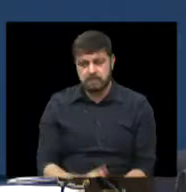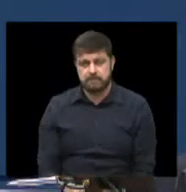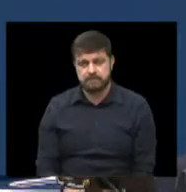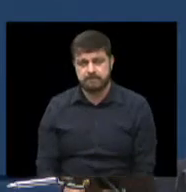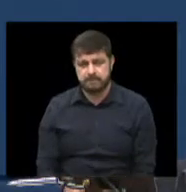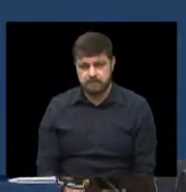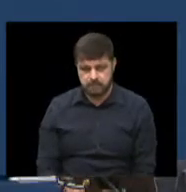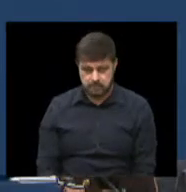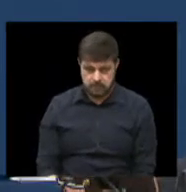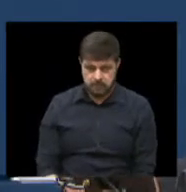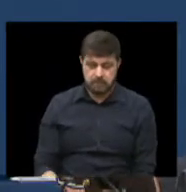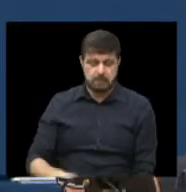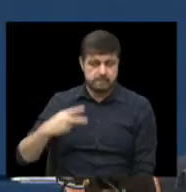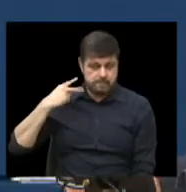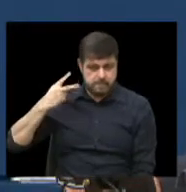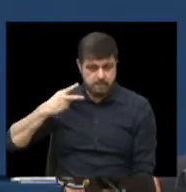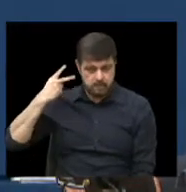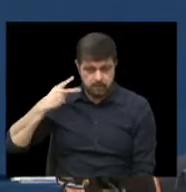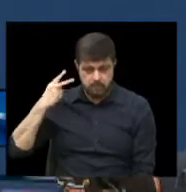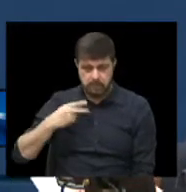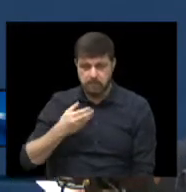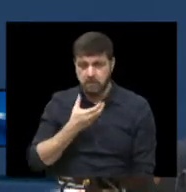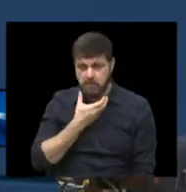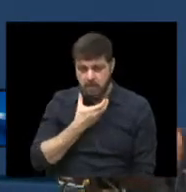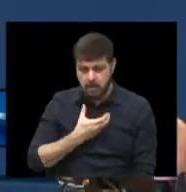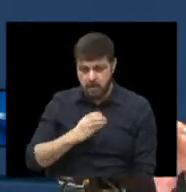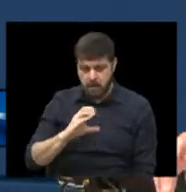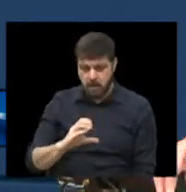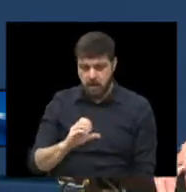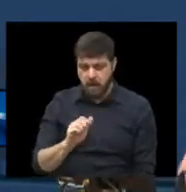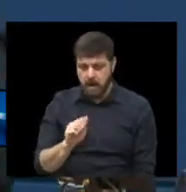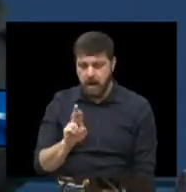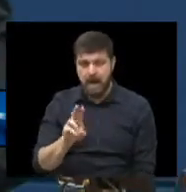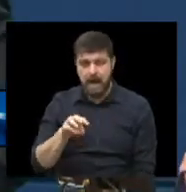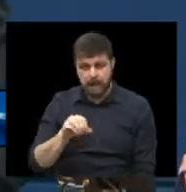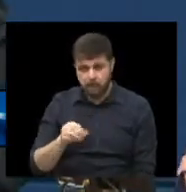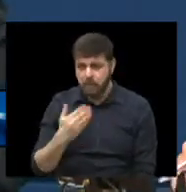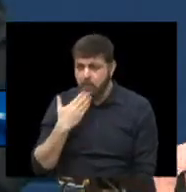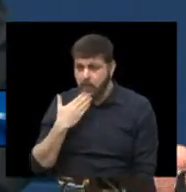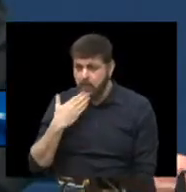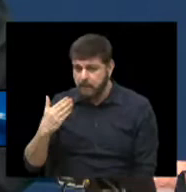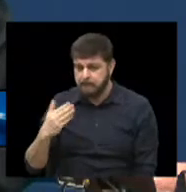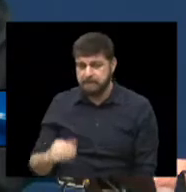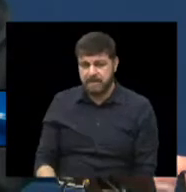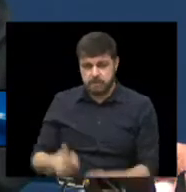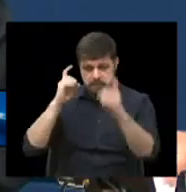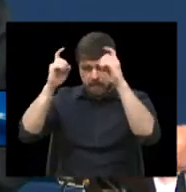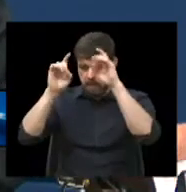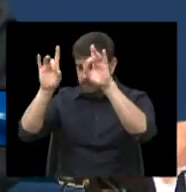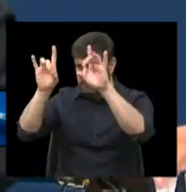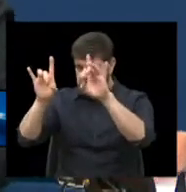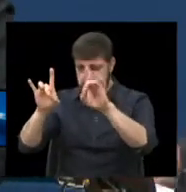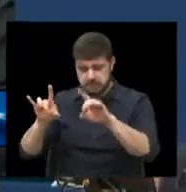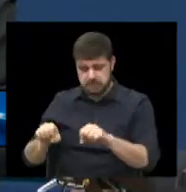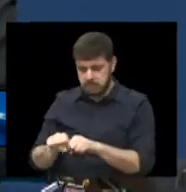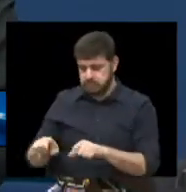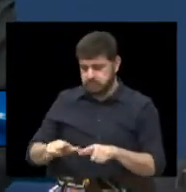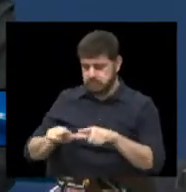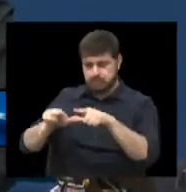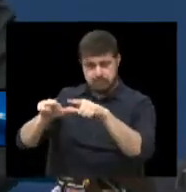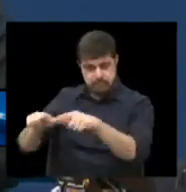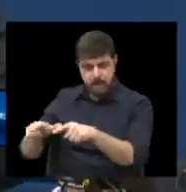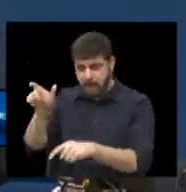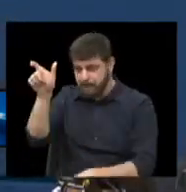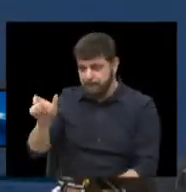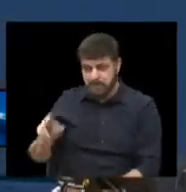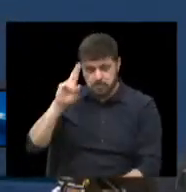Aprovado. Requerimento 1889 do senhor Carmo Luiz, que requer a realização de reunião solene para entrega de diploma de mérito empresarial José Bonifácio